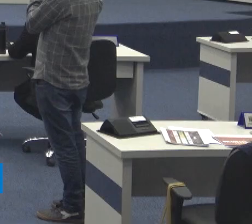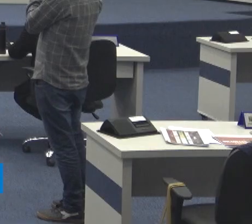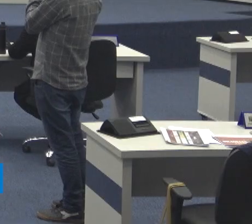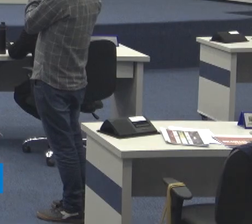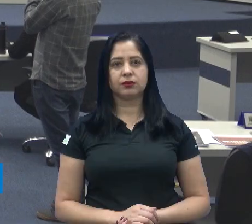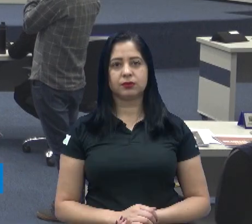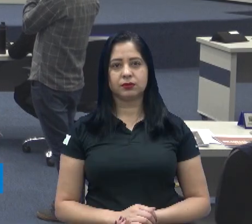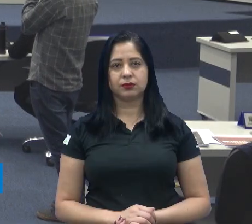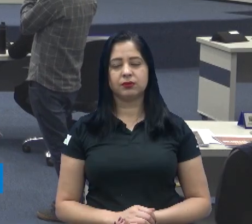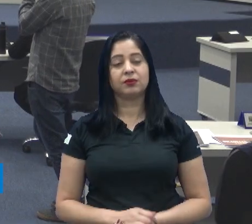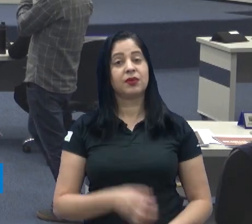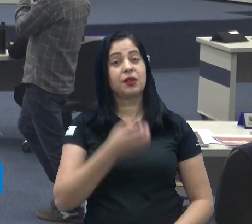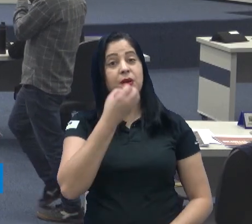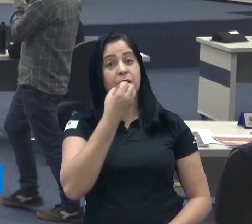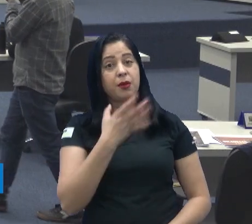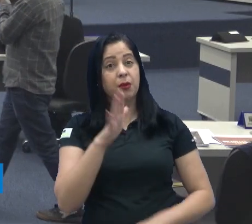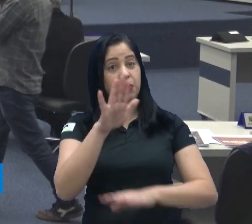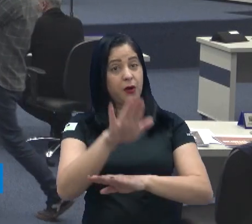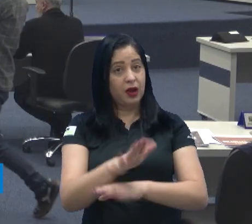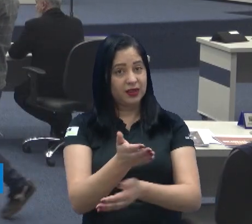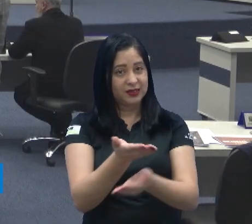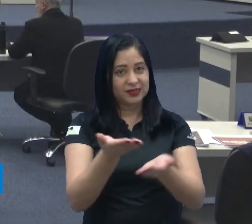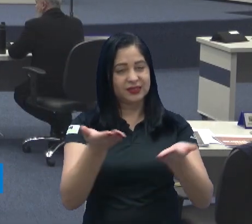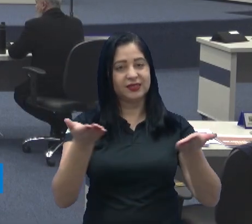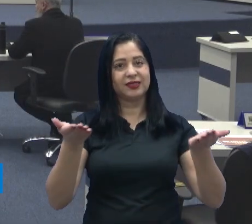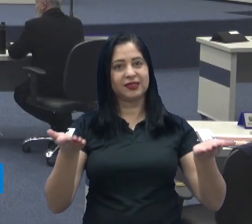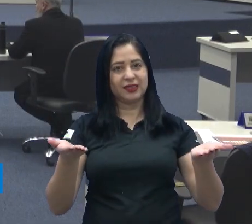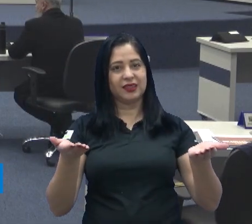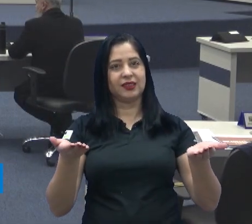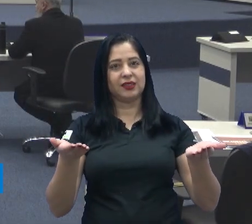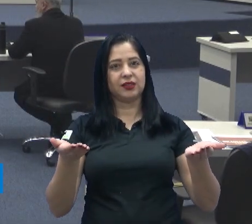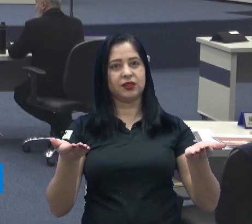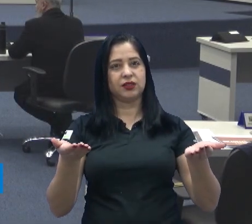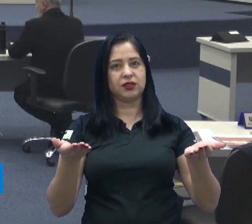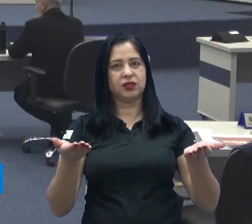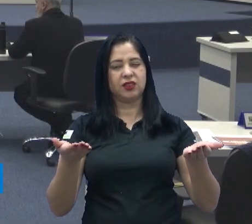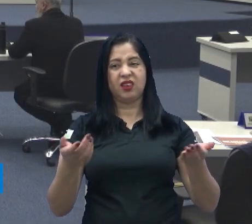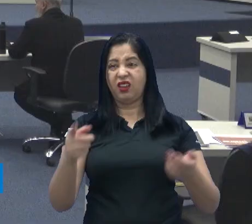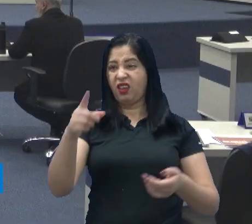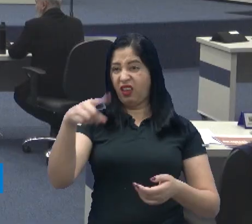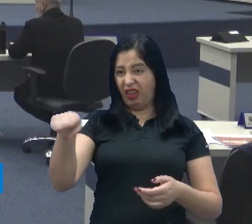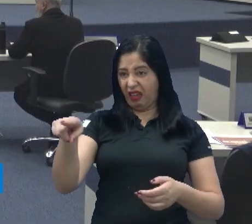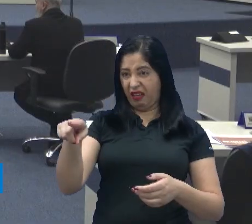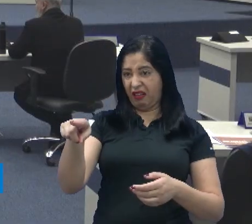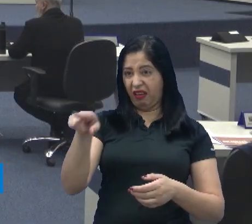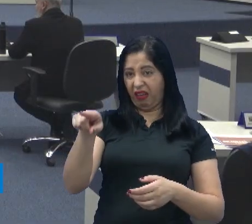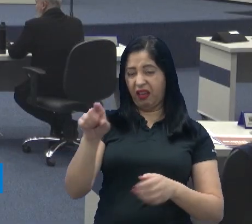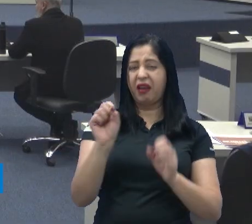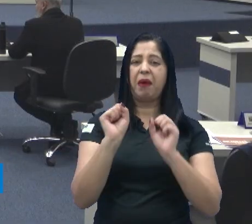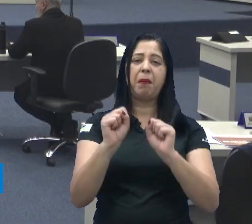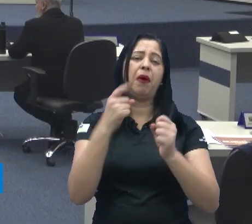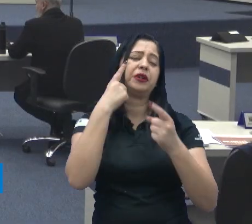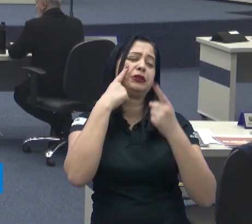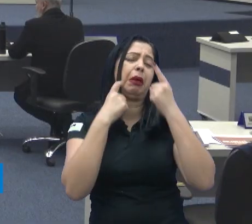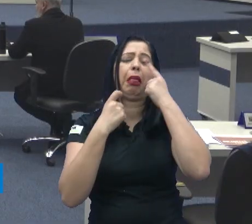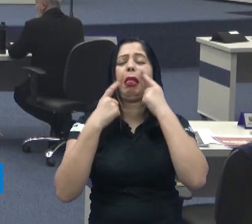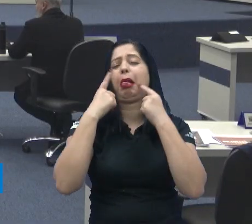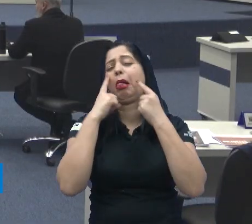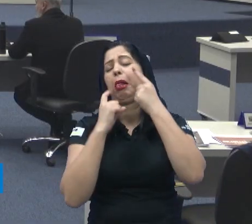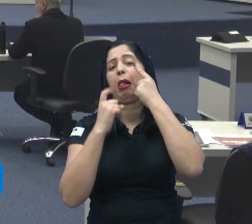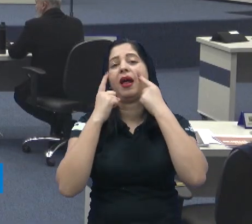Mas boa tarde a todos, né? O choro é livre, né? Ele não, mas o choro é livre. O Brasil